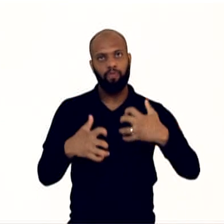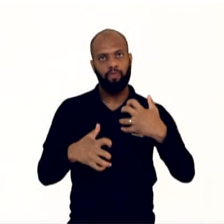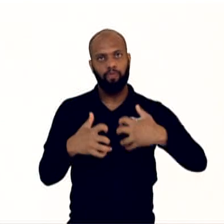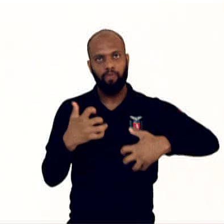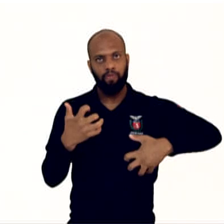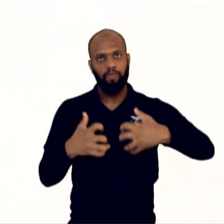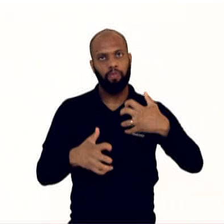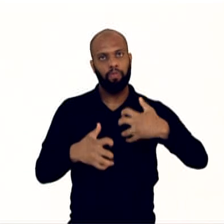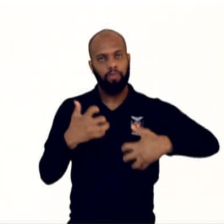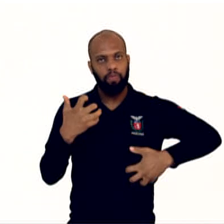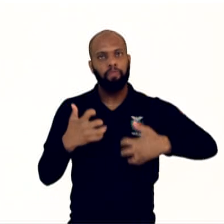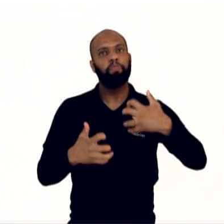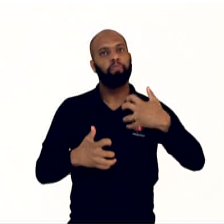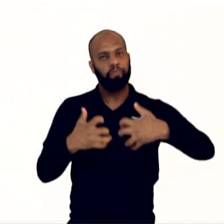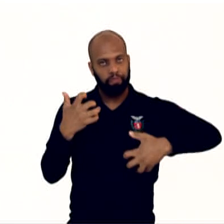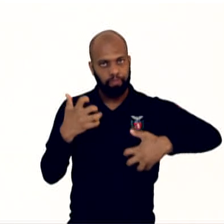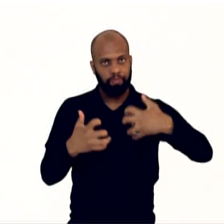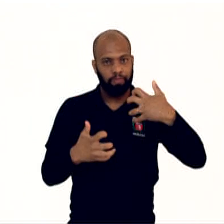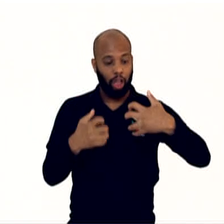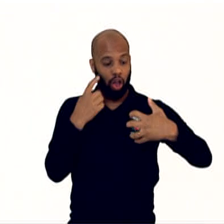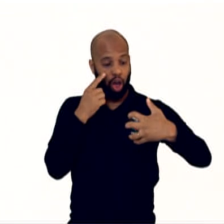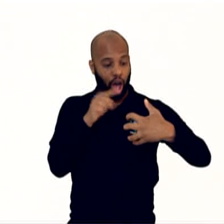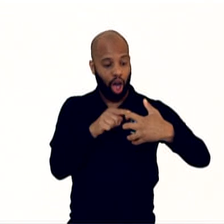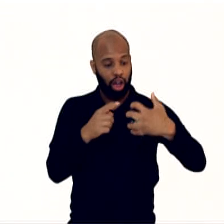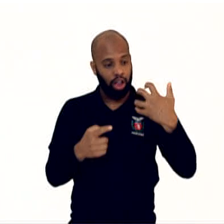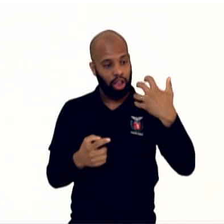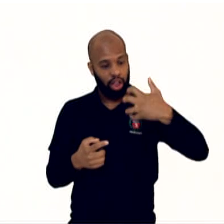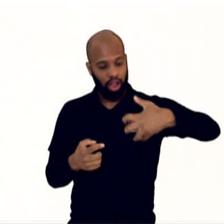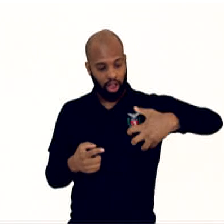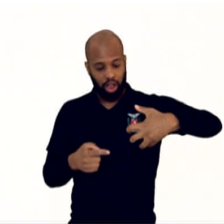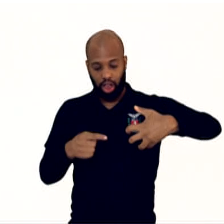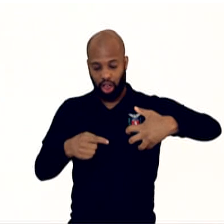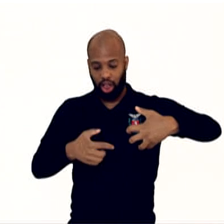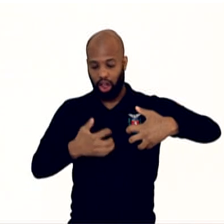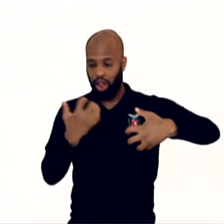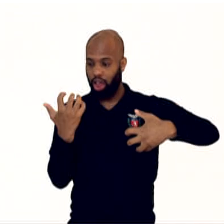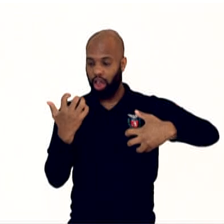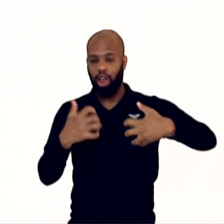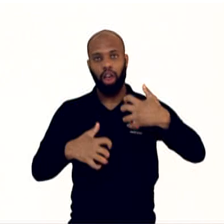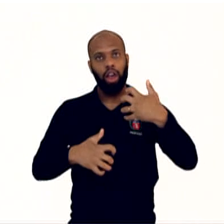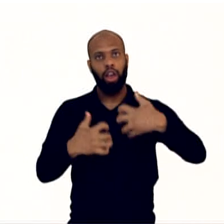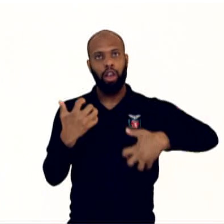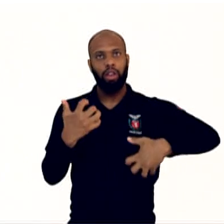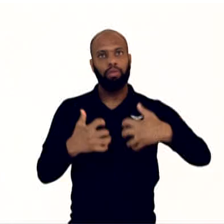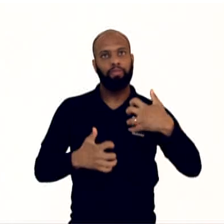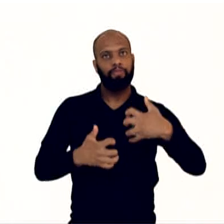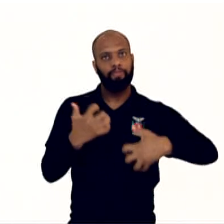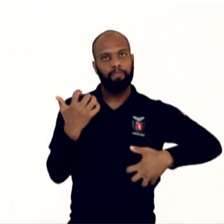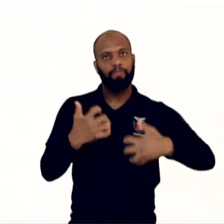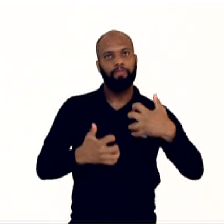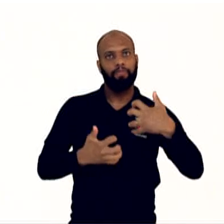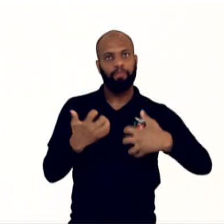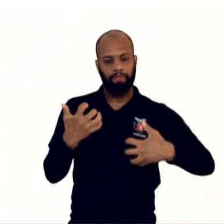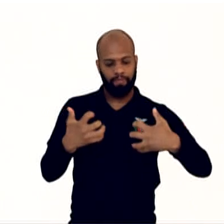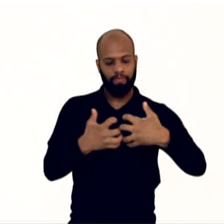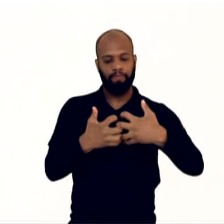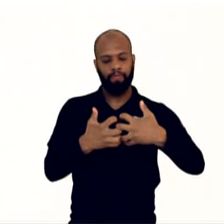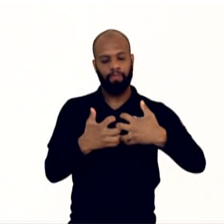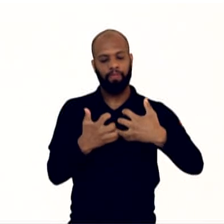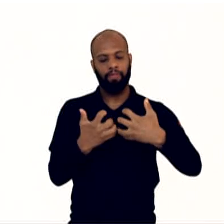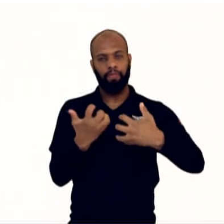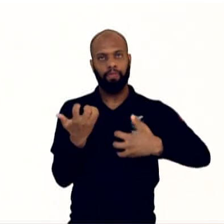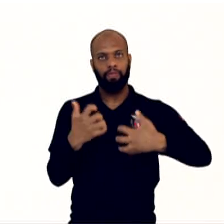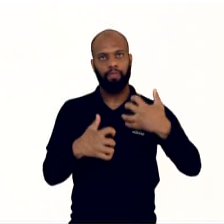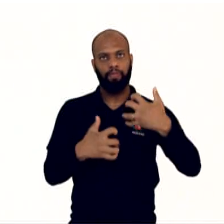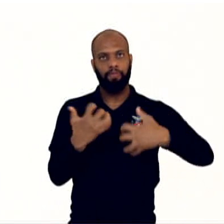o sentido de rotação. Então, se a minha engrenagem está rodando para um lado, a próxima tem que rodar no sentido contrário, tá? Então, aqui, ó, está indo